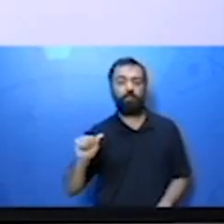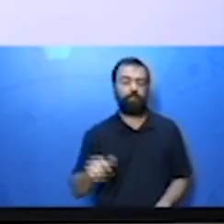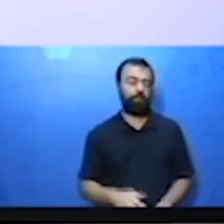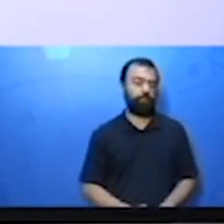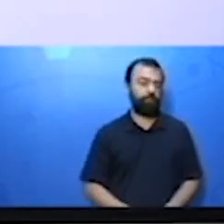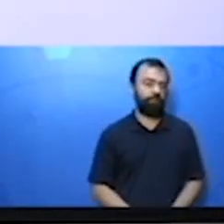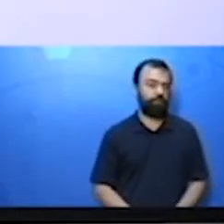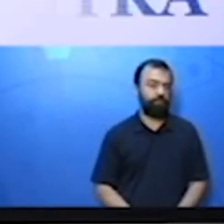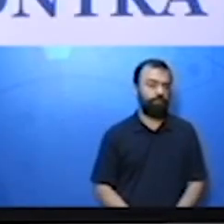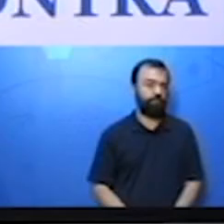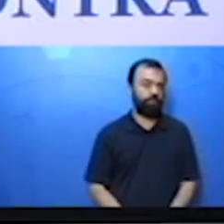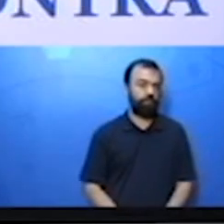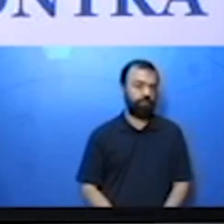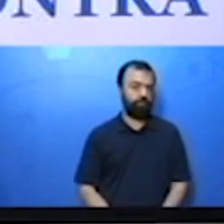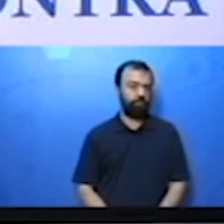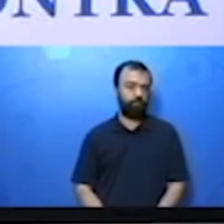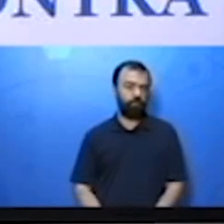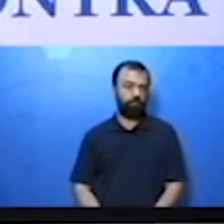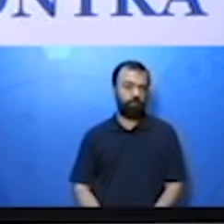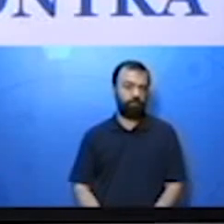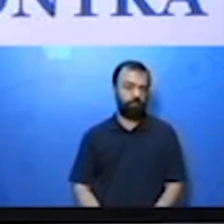bem.